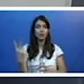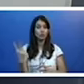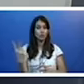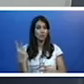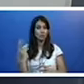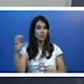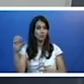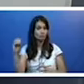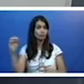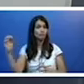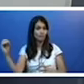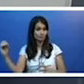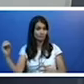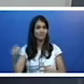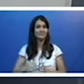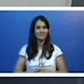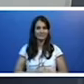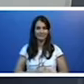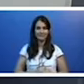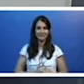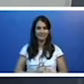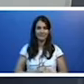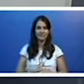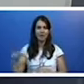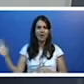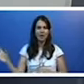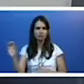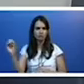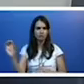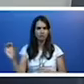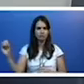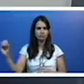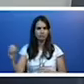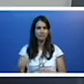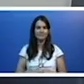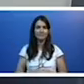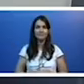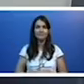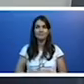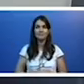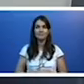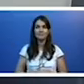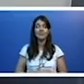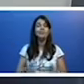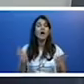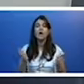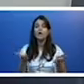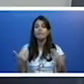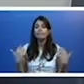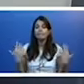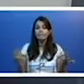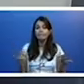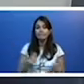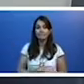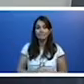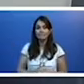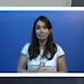Vocês aprenderem isso na quarta série, é só acrescentar zero. Ok? E agora?